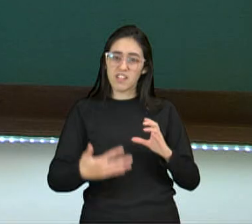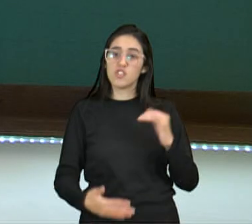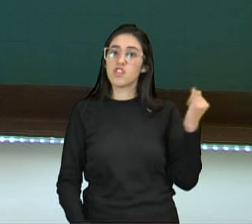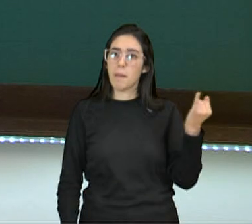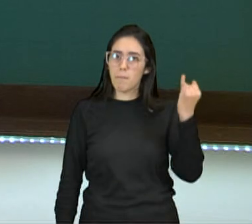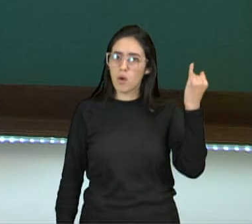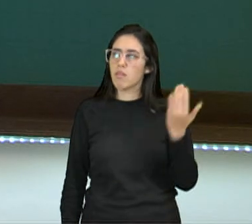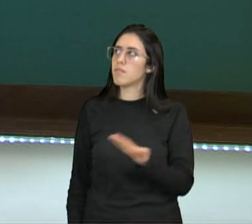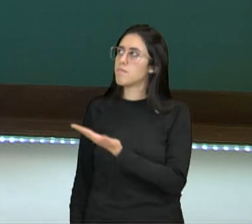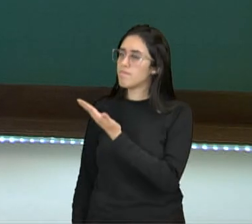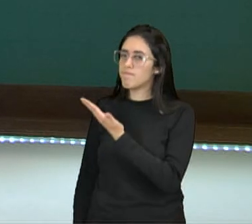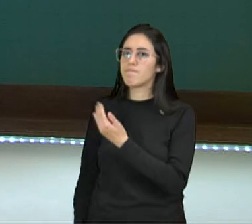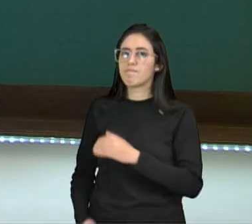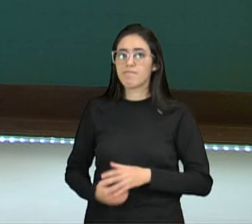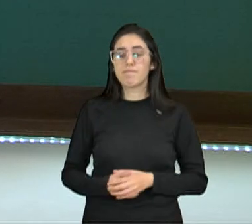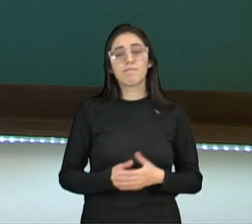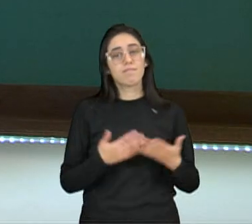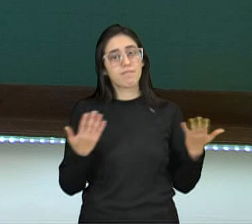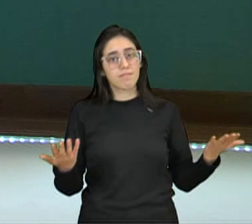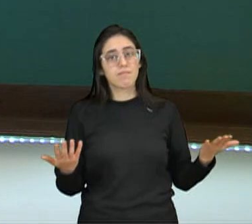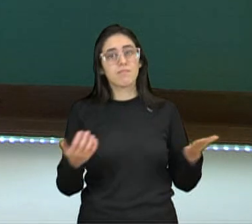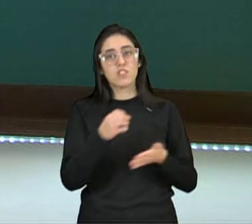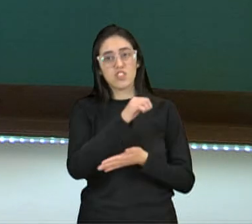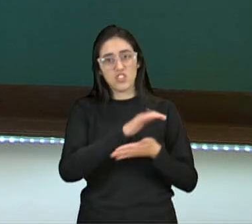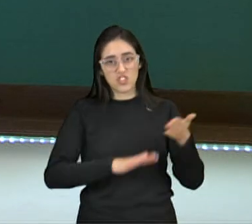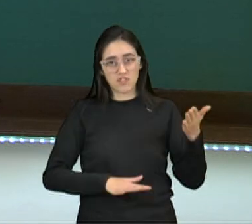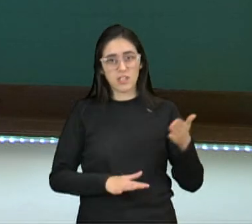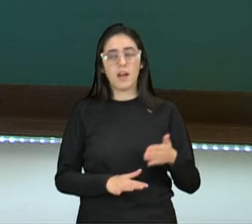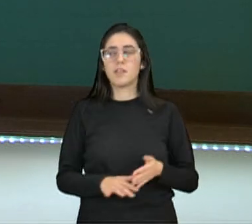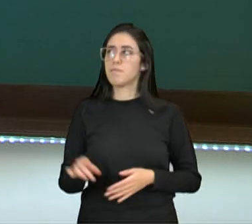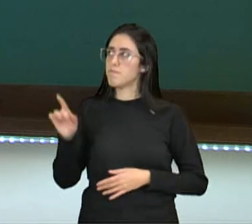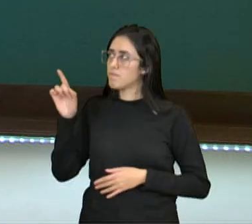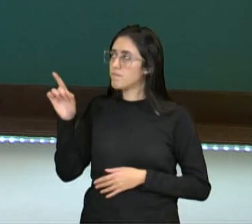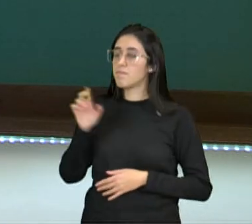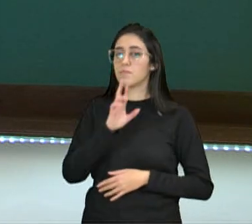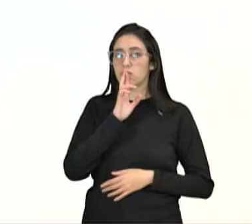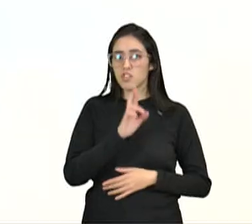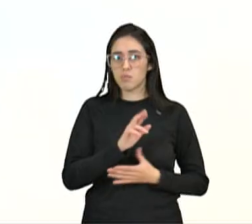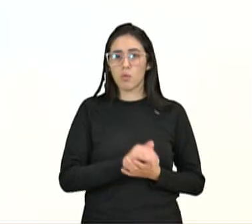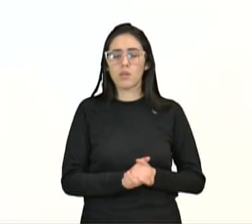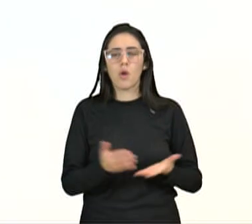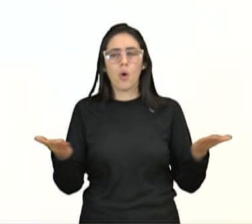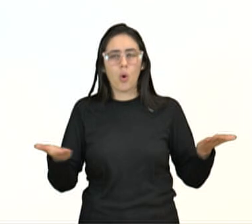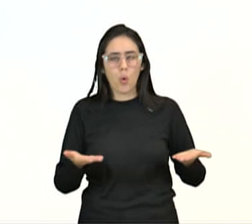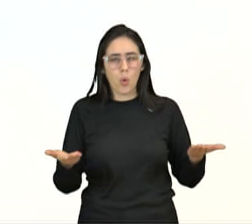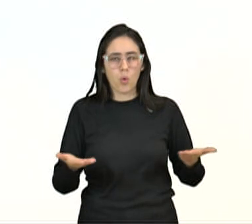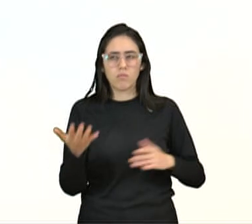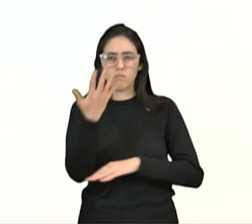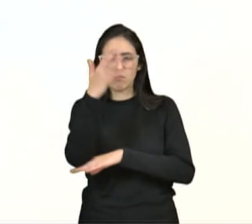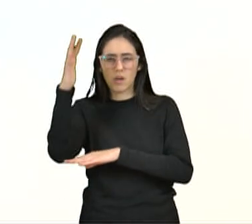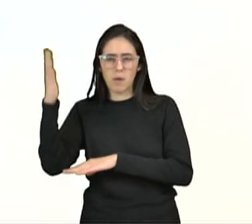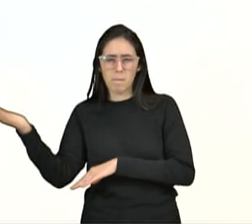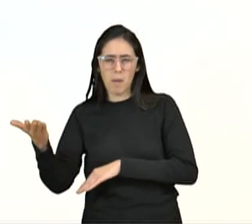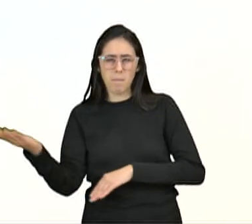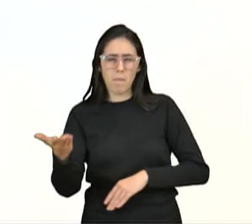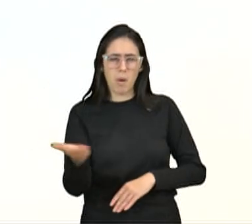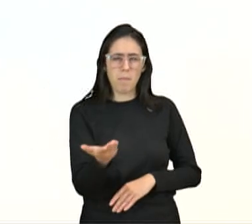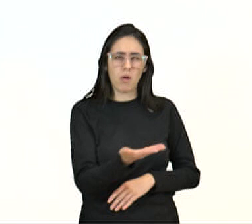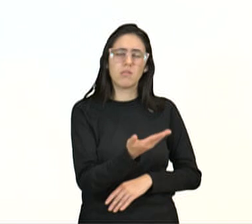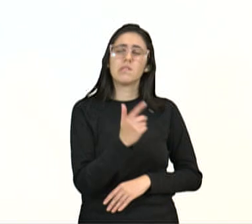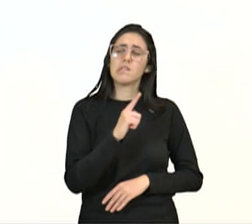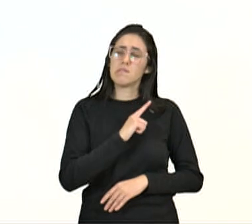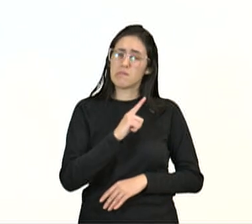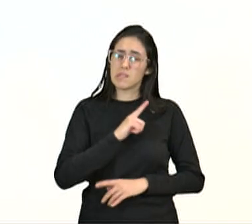ser analisada. E aí, nós temos atividade ali para vocês responderem. Atualmente, o desmatamento é uma das